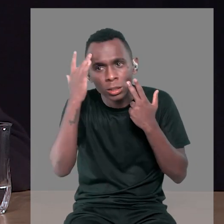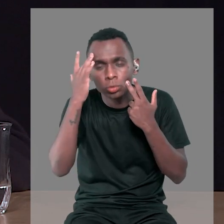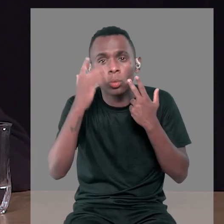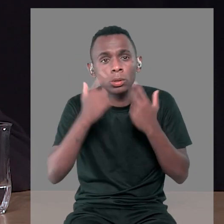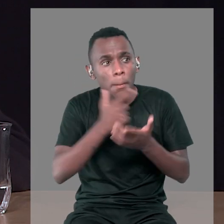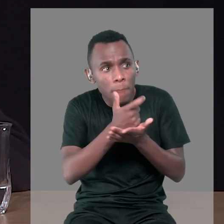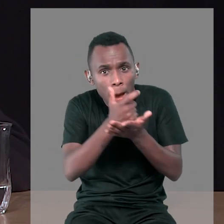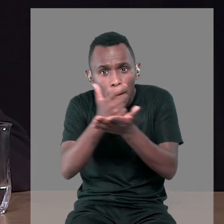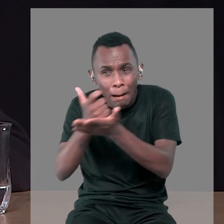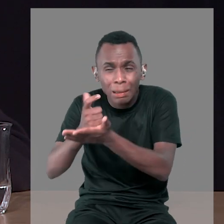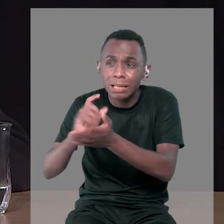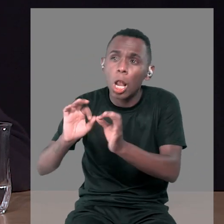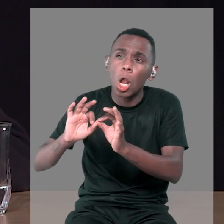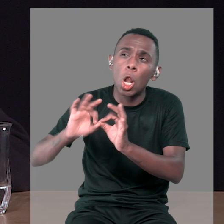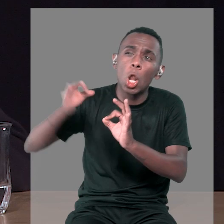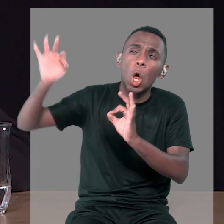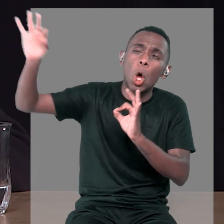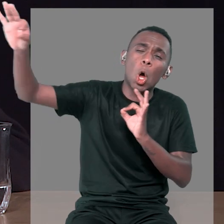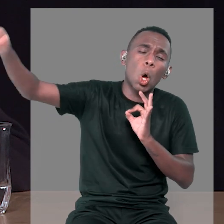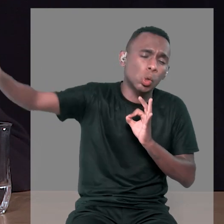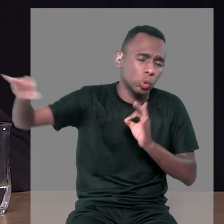está a milhares de quilômetros de distância.